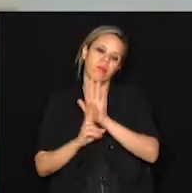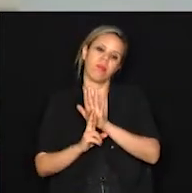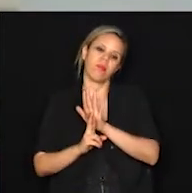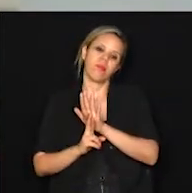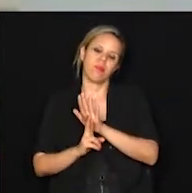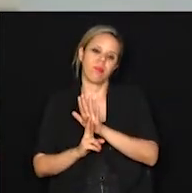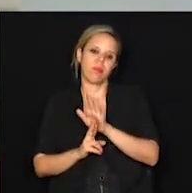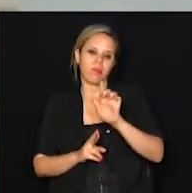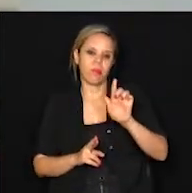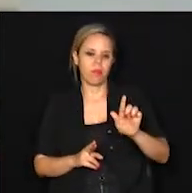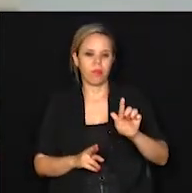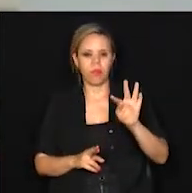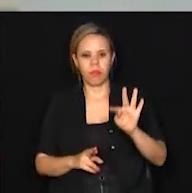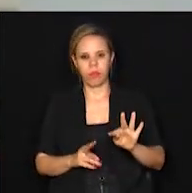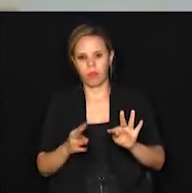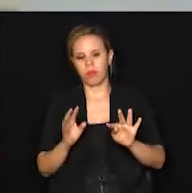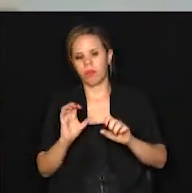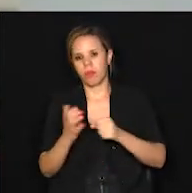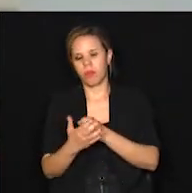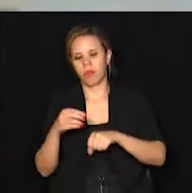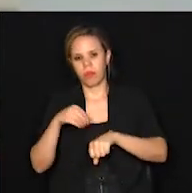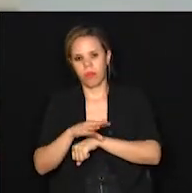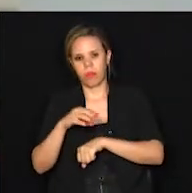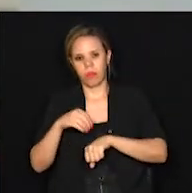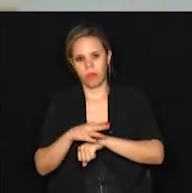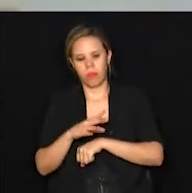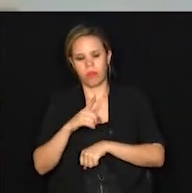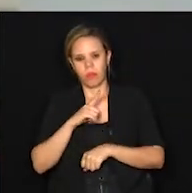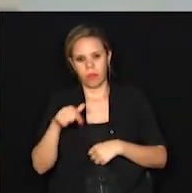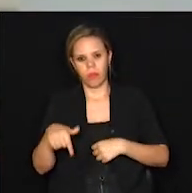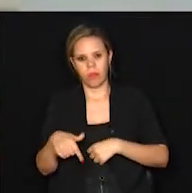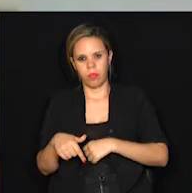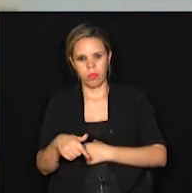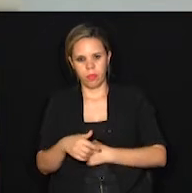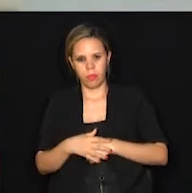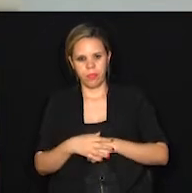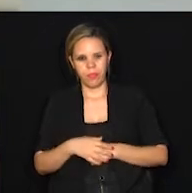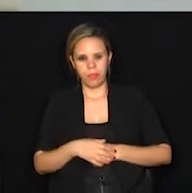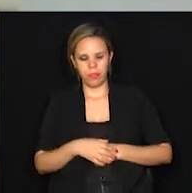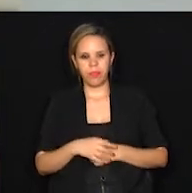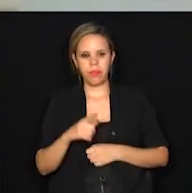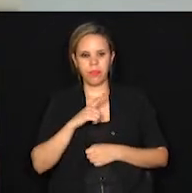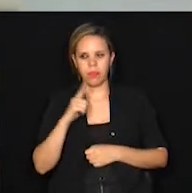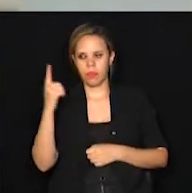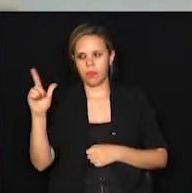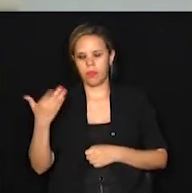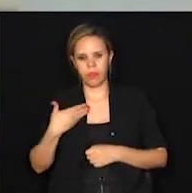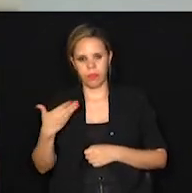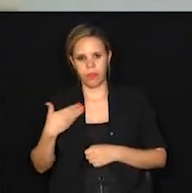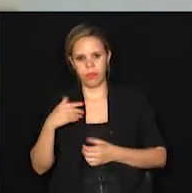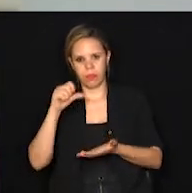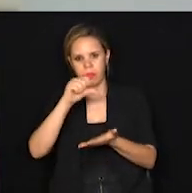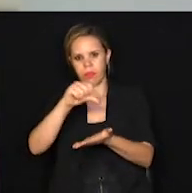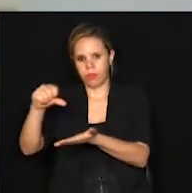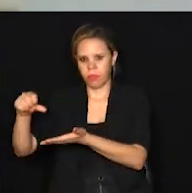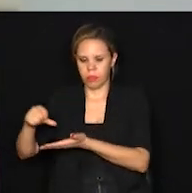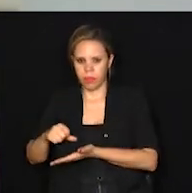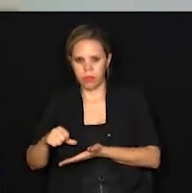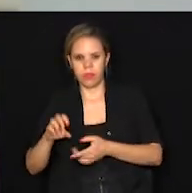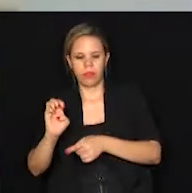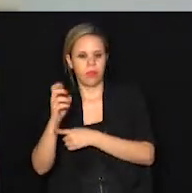GT Covid, mas vou passar para eles as informações que nós obtivermos aqui. Nós temos outros colegas de outras regiões aqui do estado de